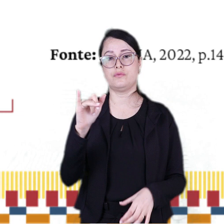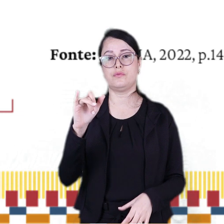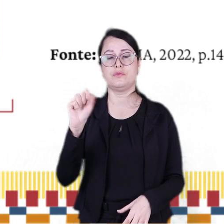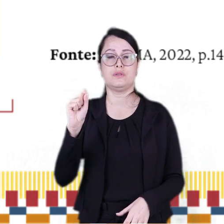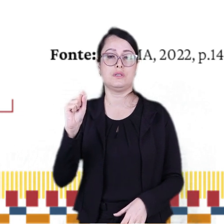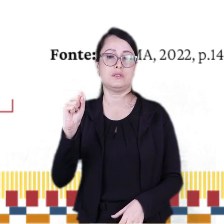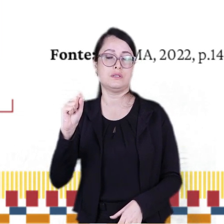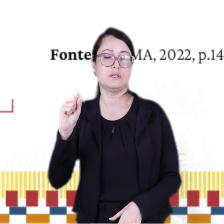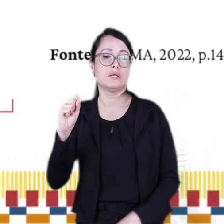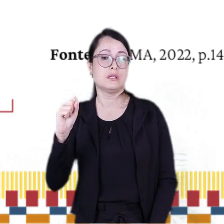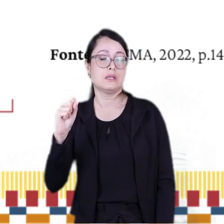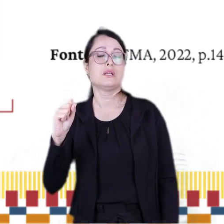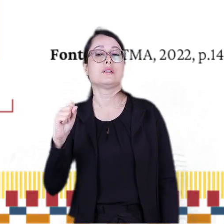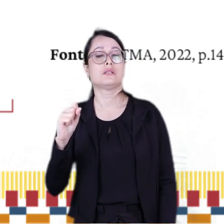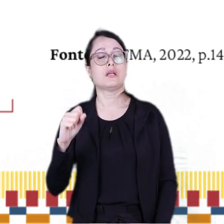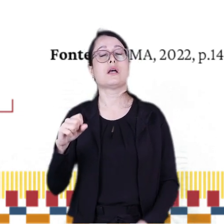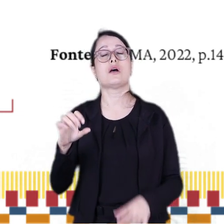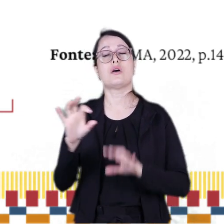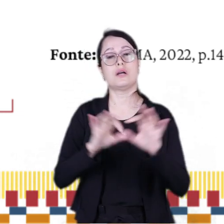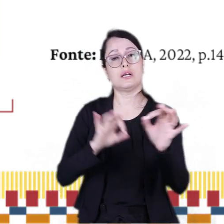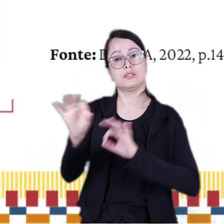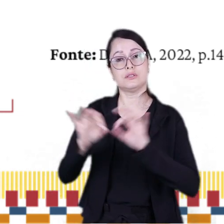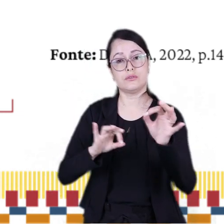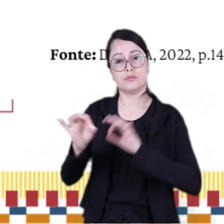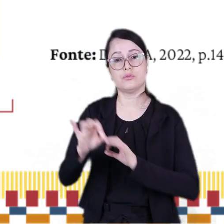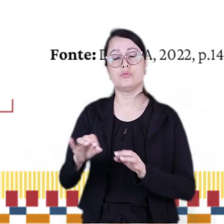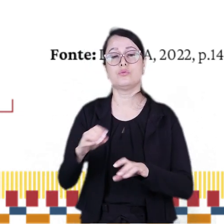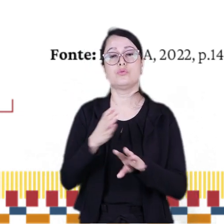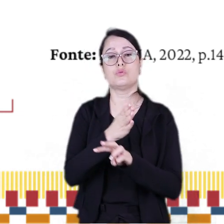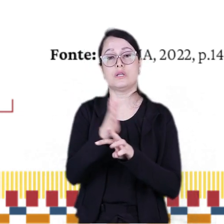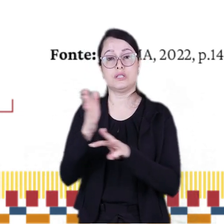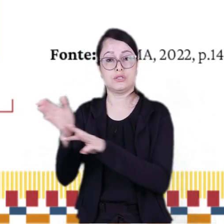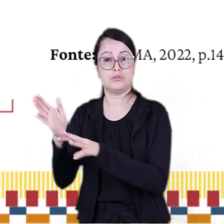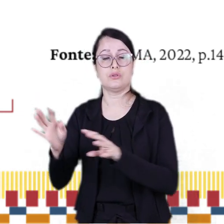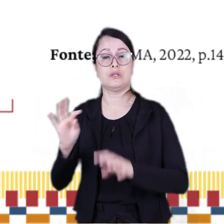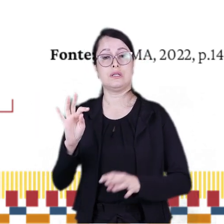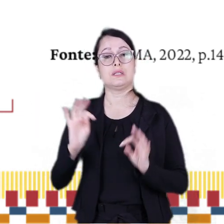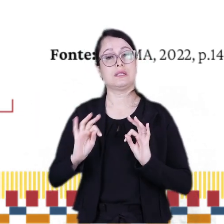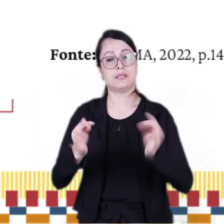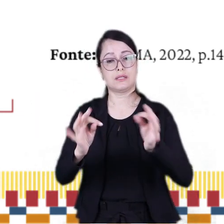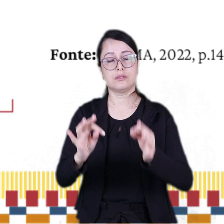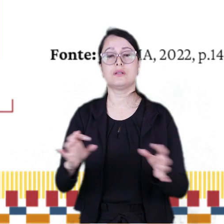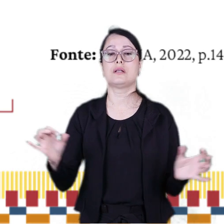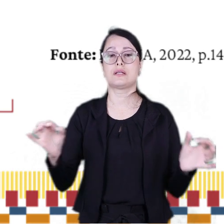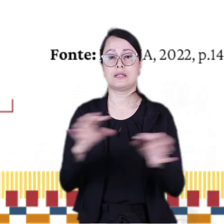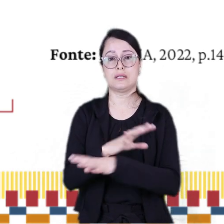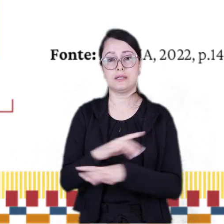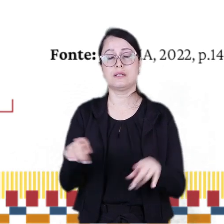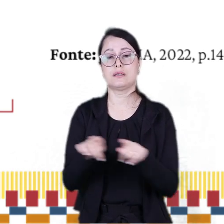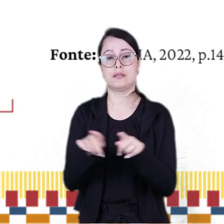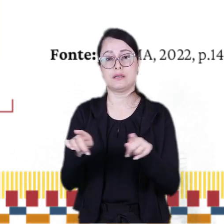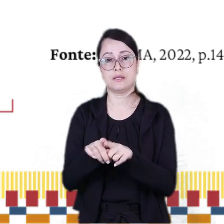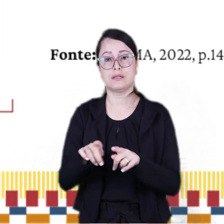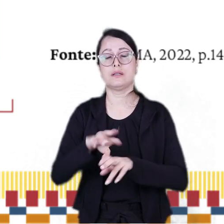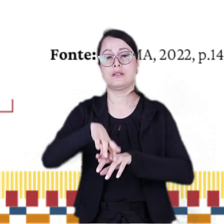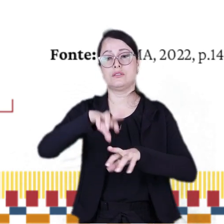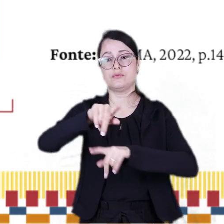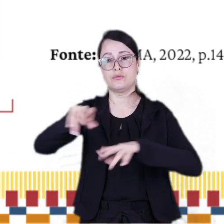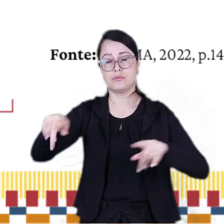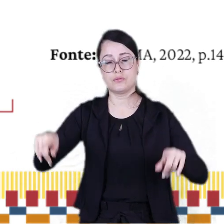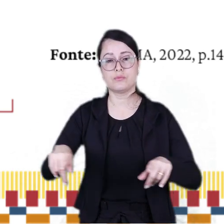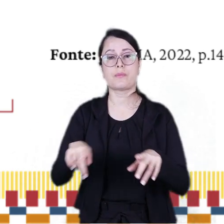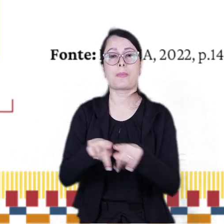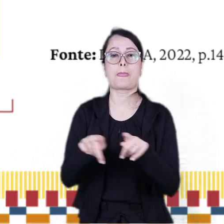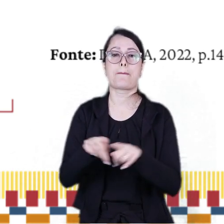oferecer um conjunto de fix articuladas a um determinado eixo tecnológico e aí nós finalizamos